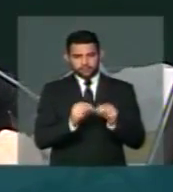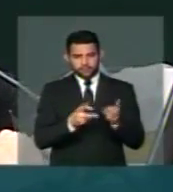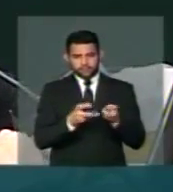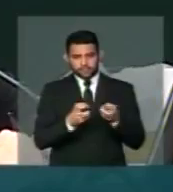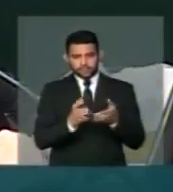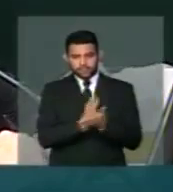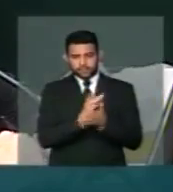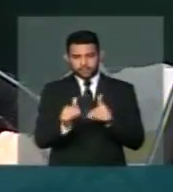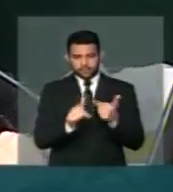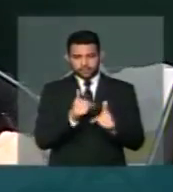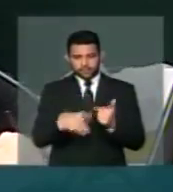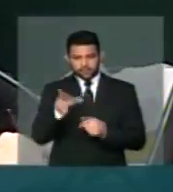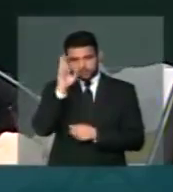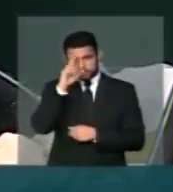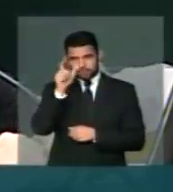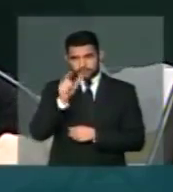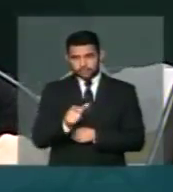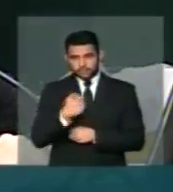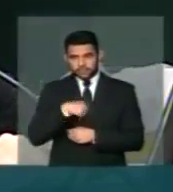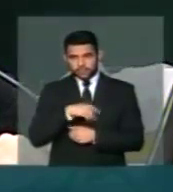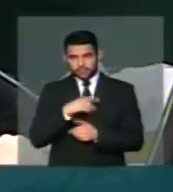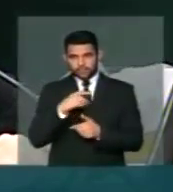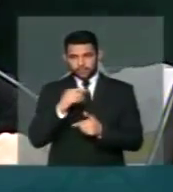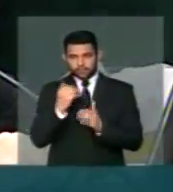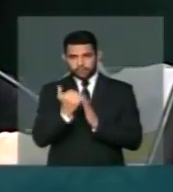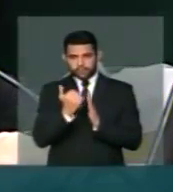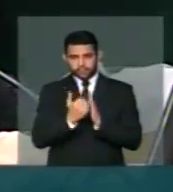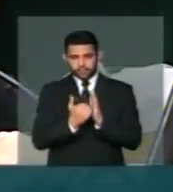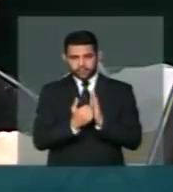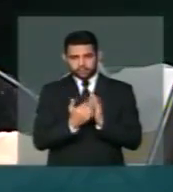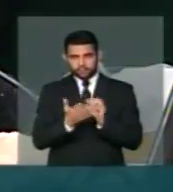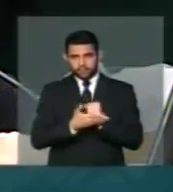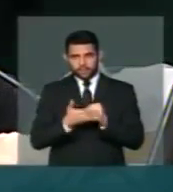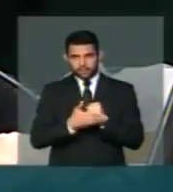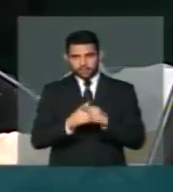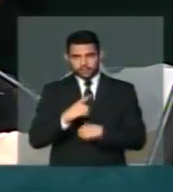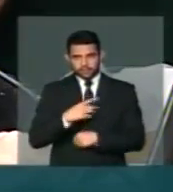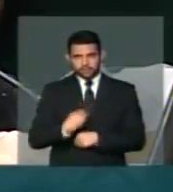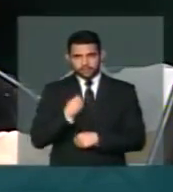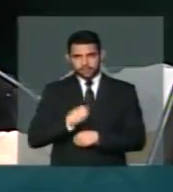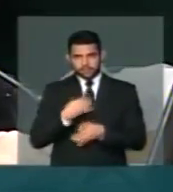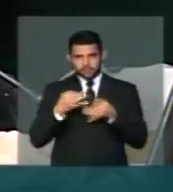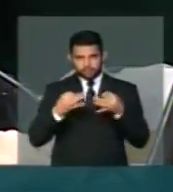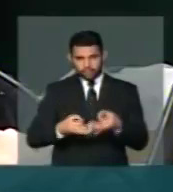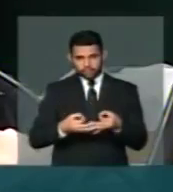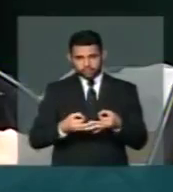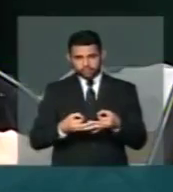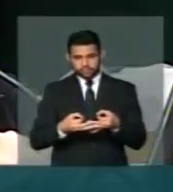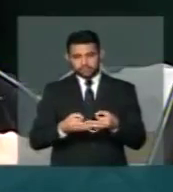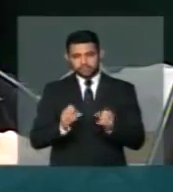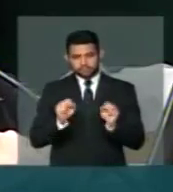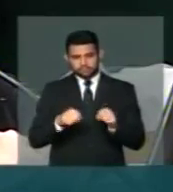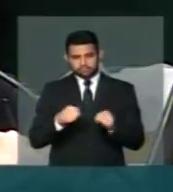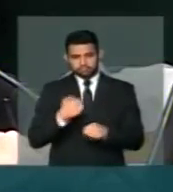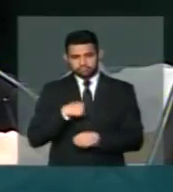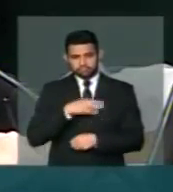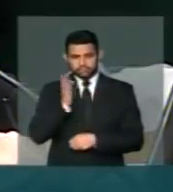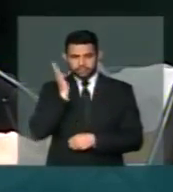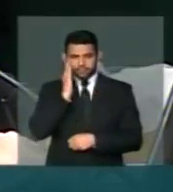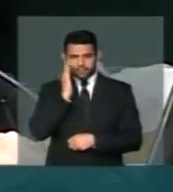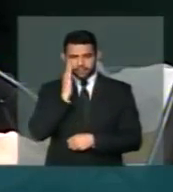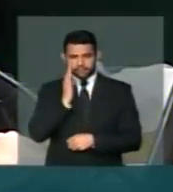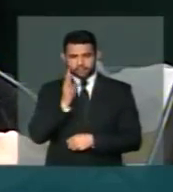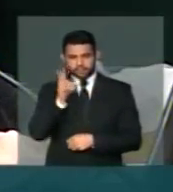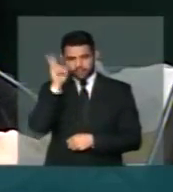pelo trabalho de Vossa Senhoria, sem que o projeto básico estivesse pronto? Sim. O senhor sabe, o